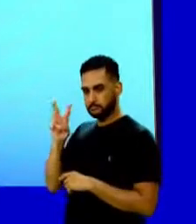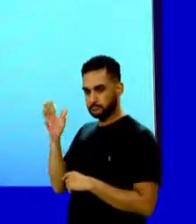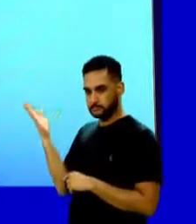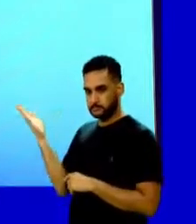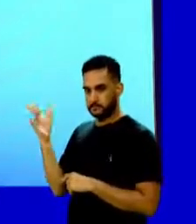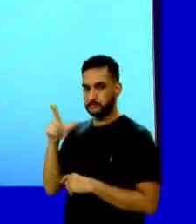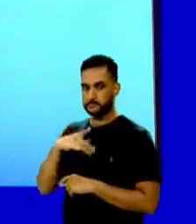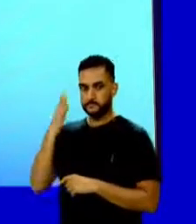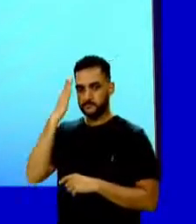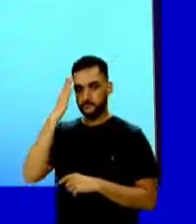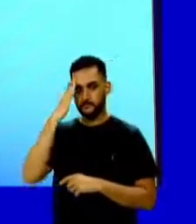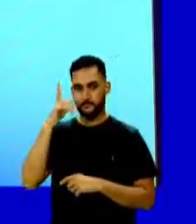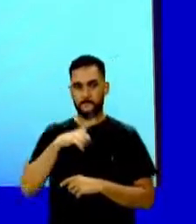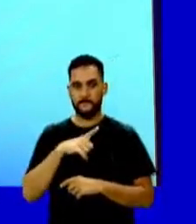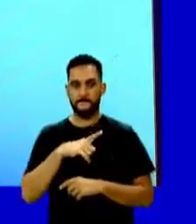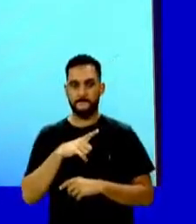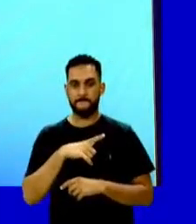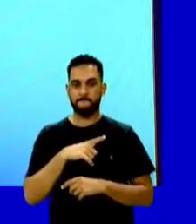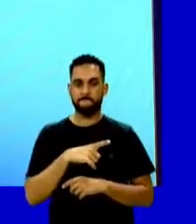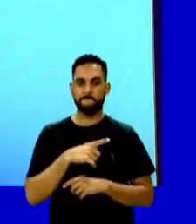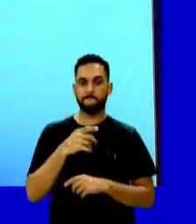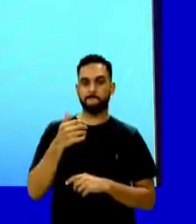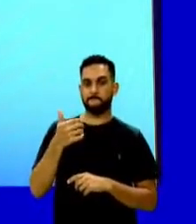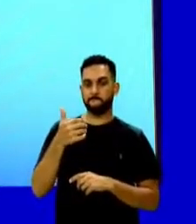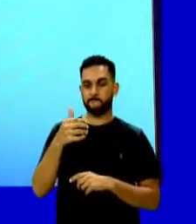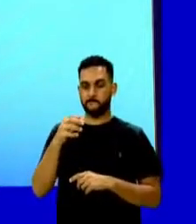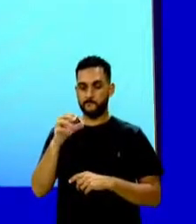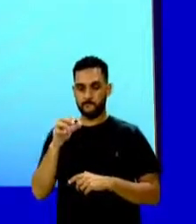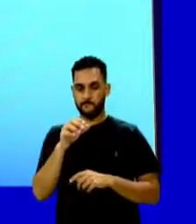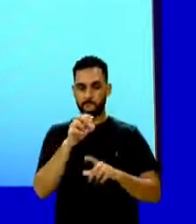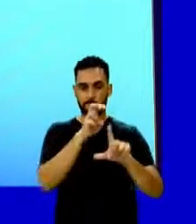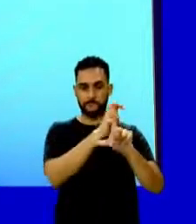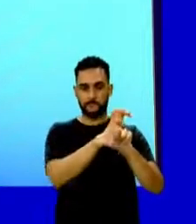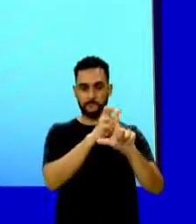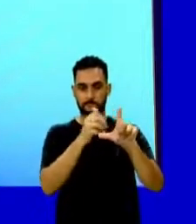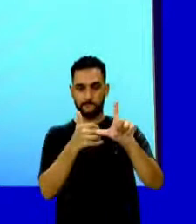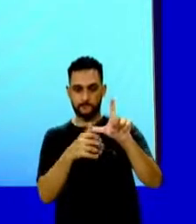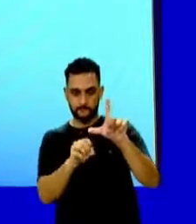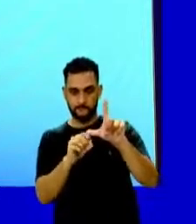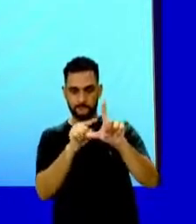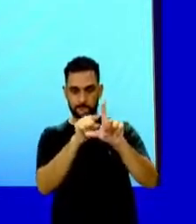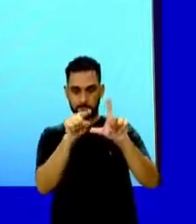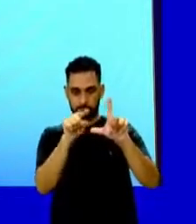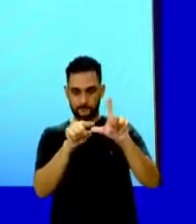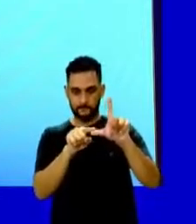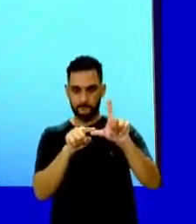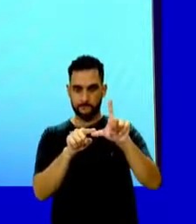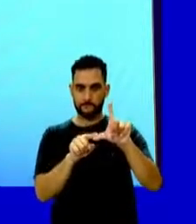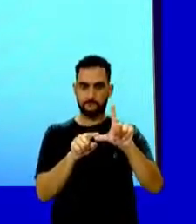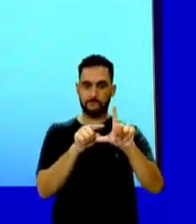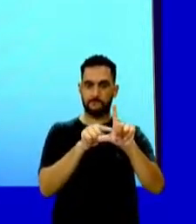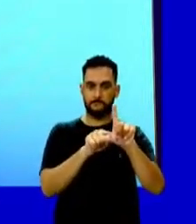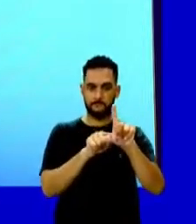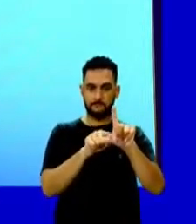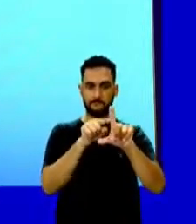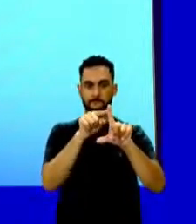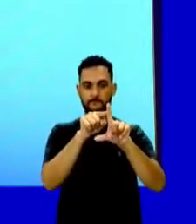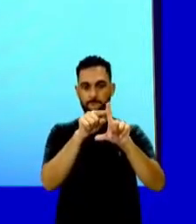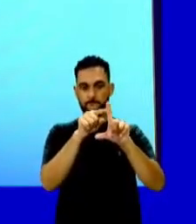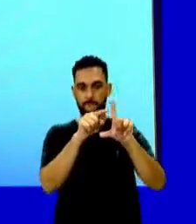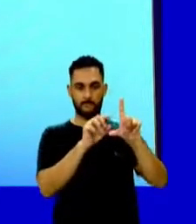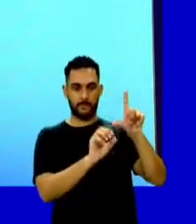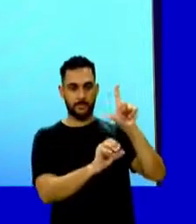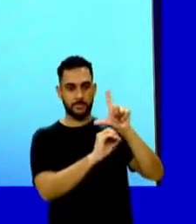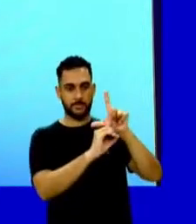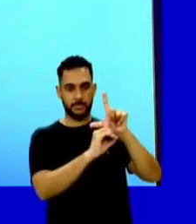temos um ponto descem cinco na reta Uh É temos o ponto zero e dez na reta